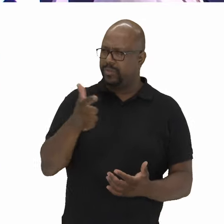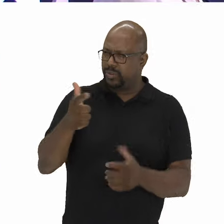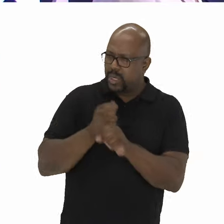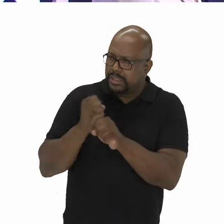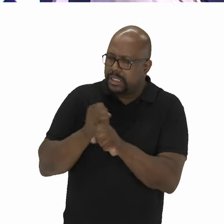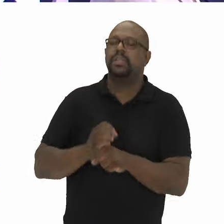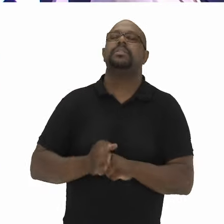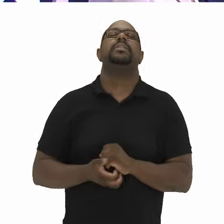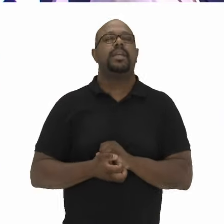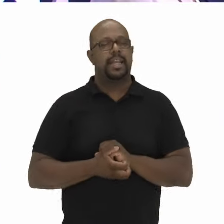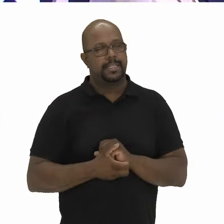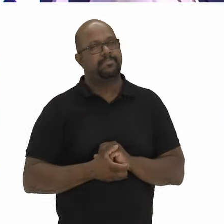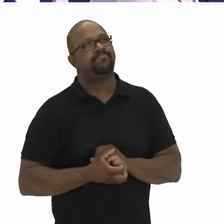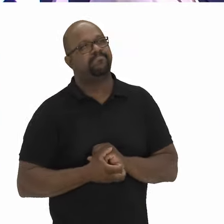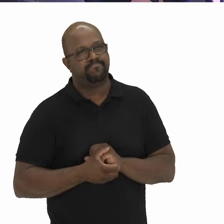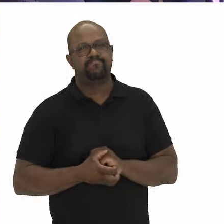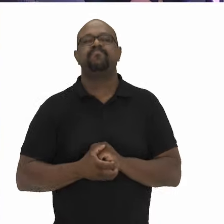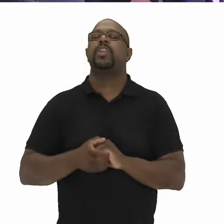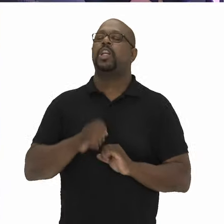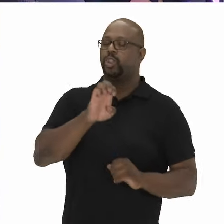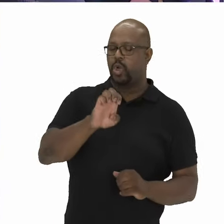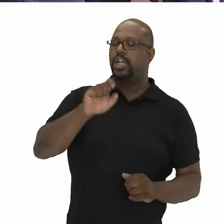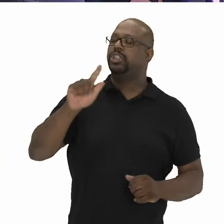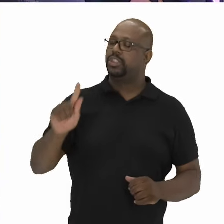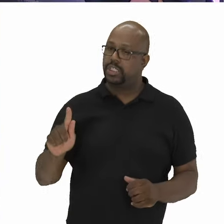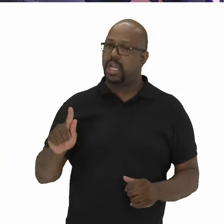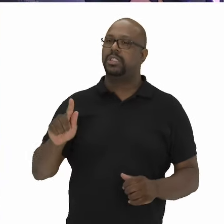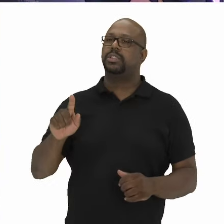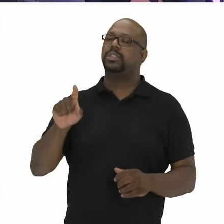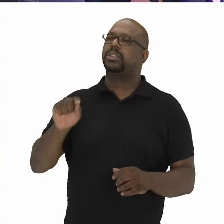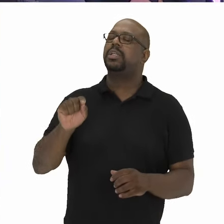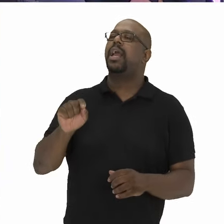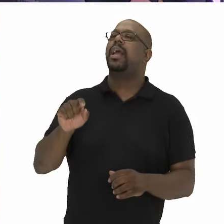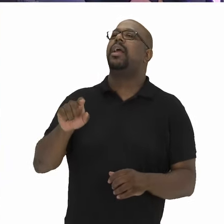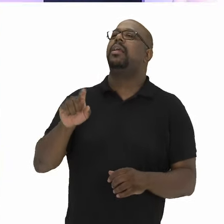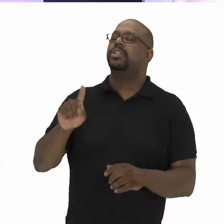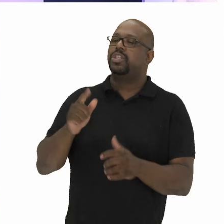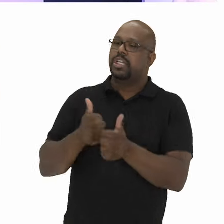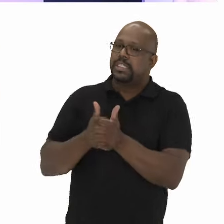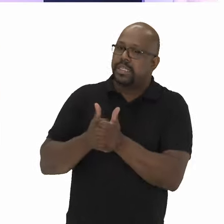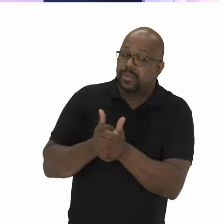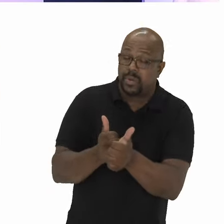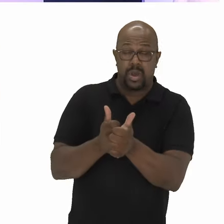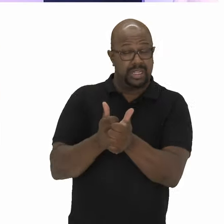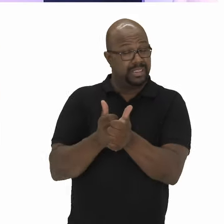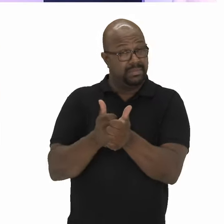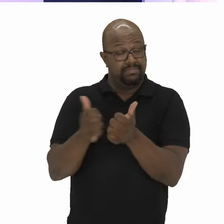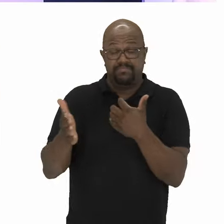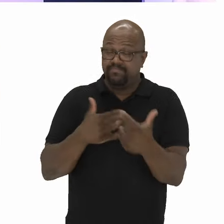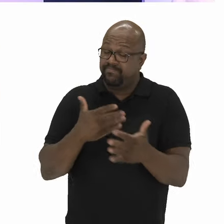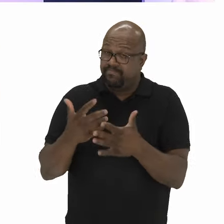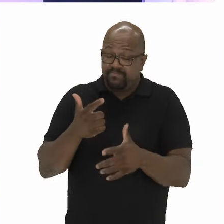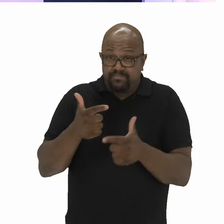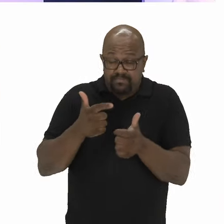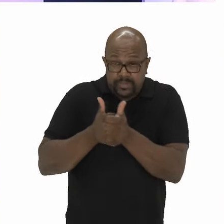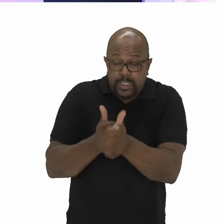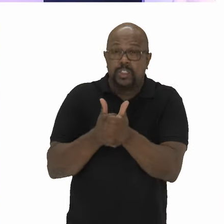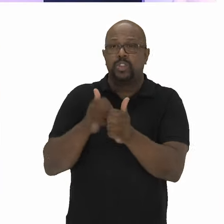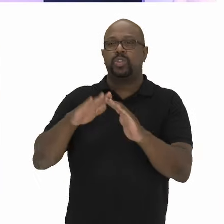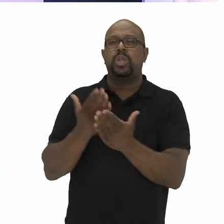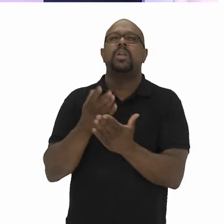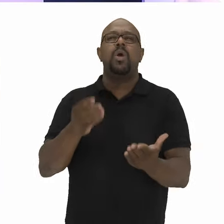22 anos 22 anos é escola de gente escola de gente no sentido de seguidores incondicionais de